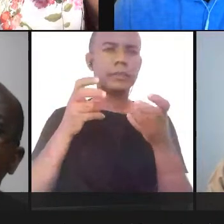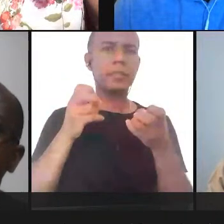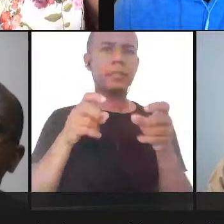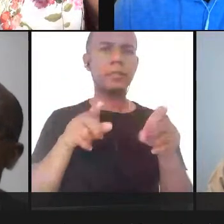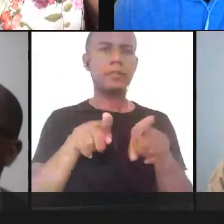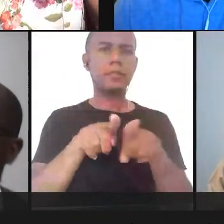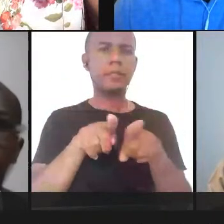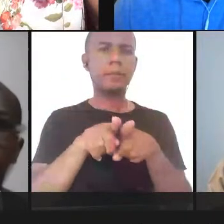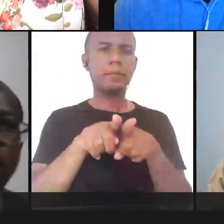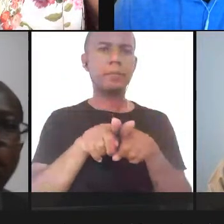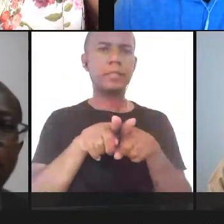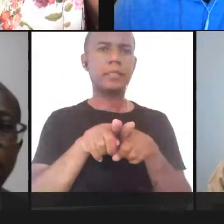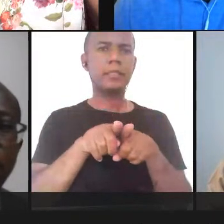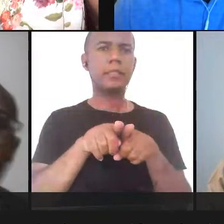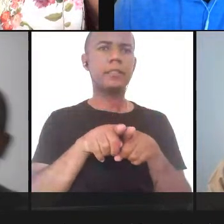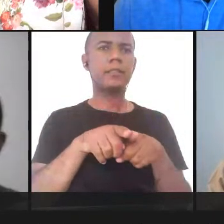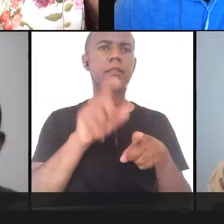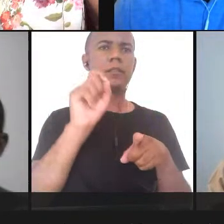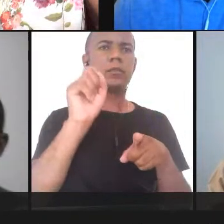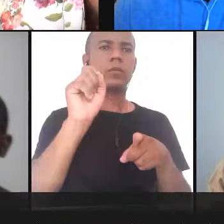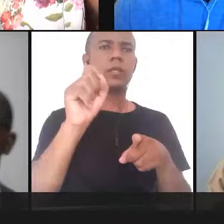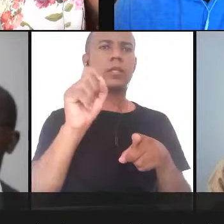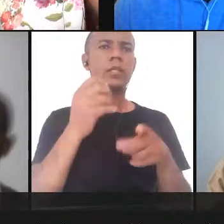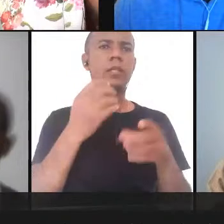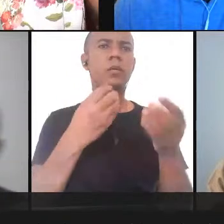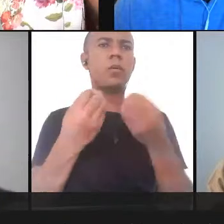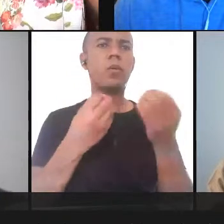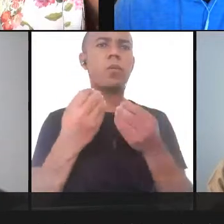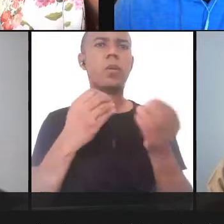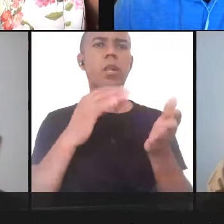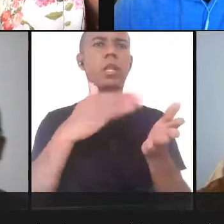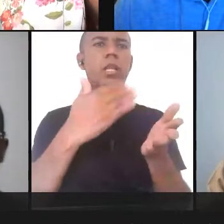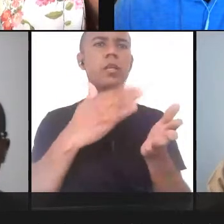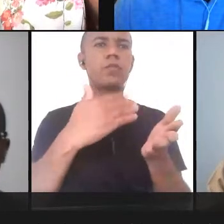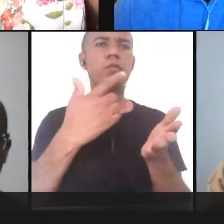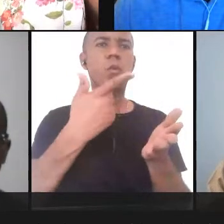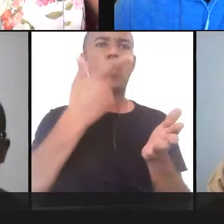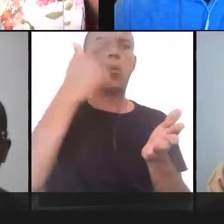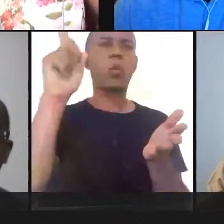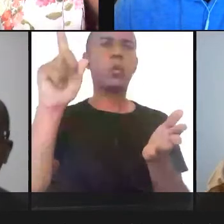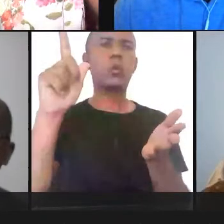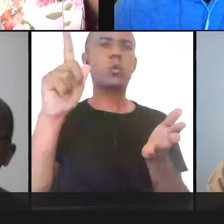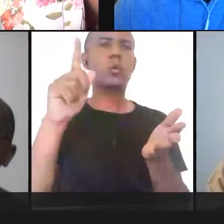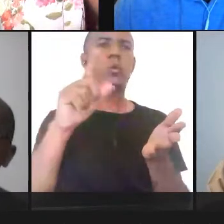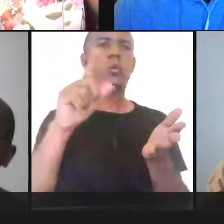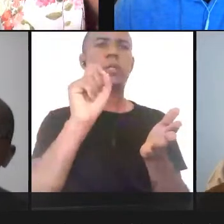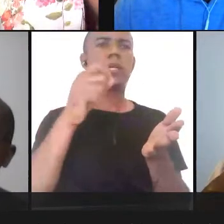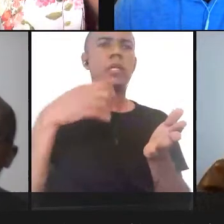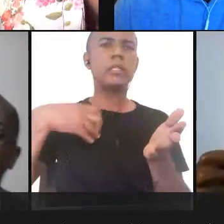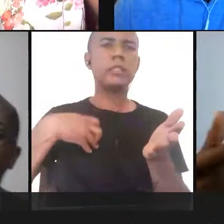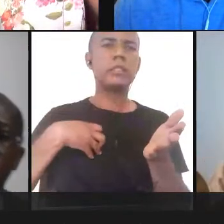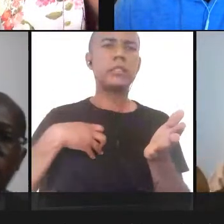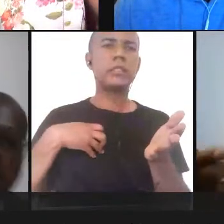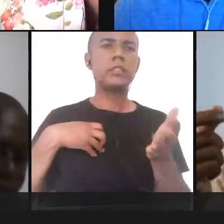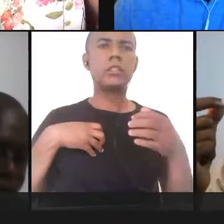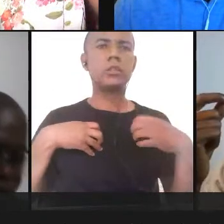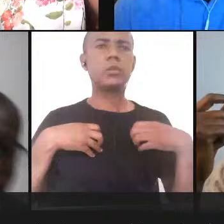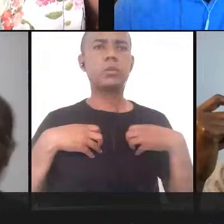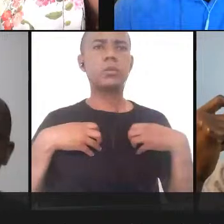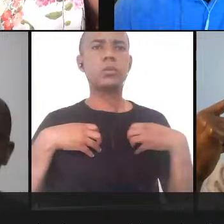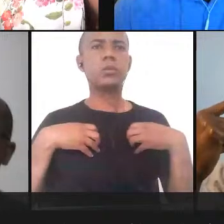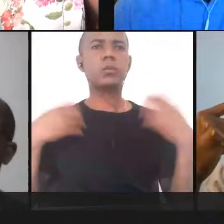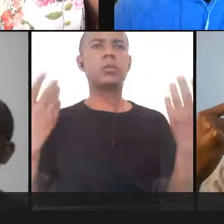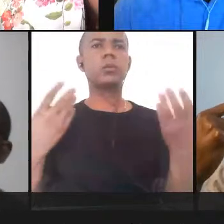há um outro livro também que nós temos um grande projeto nesse sentido da nação, se calhar da construção, que pode ser